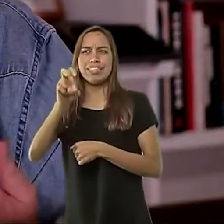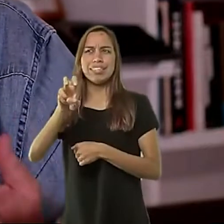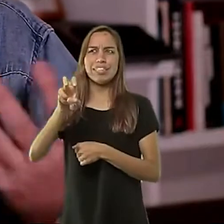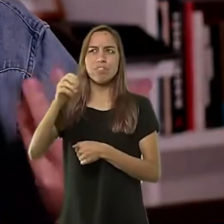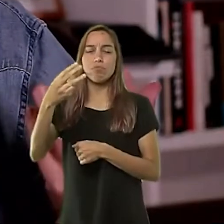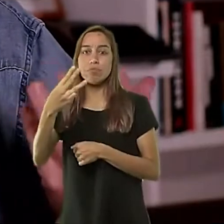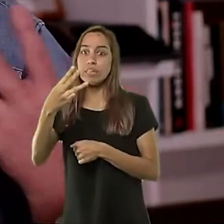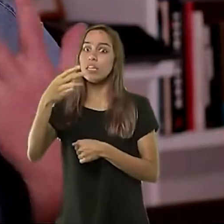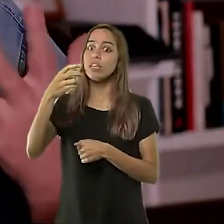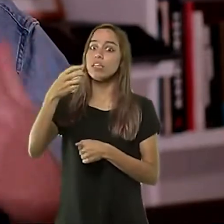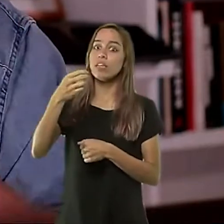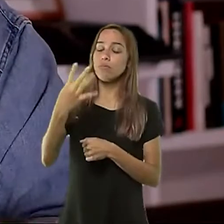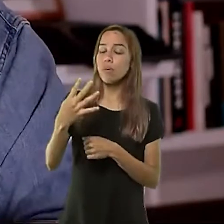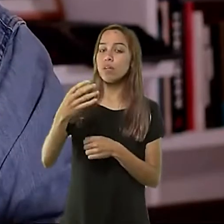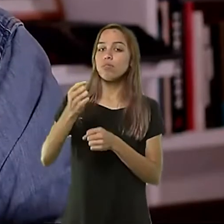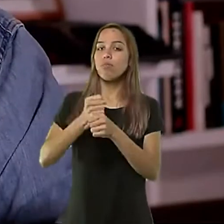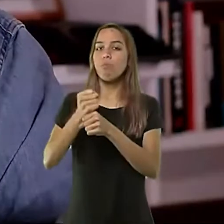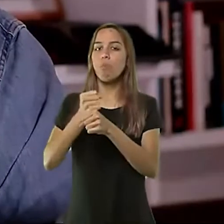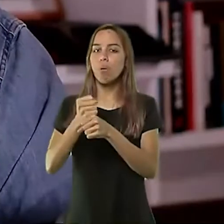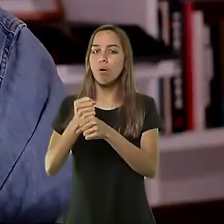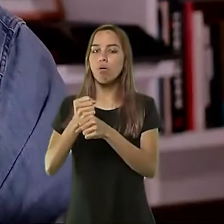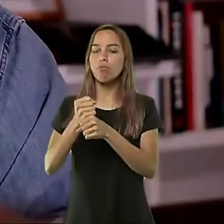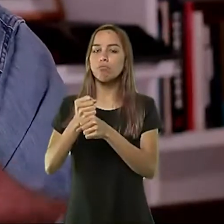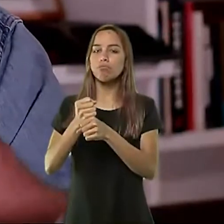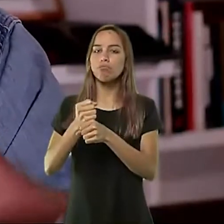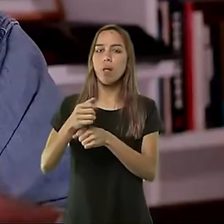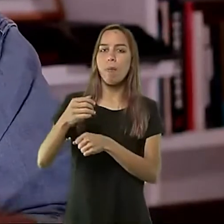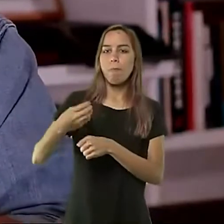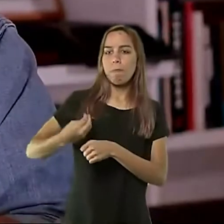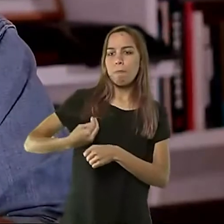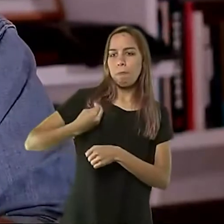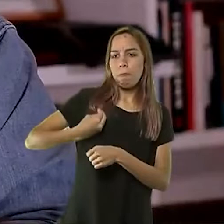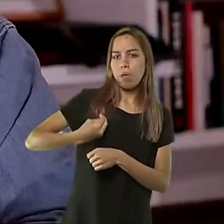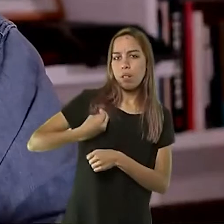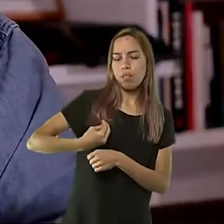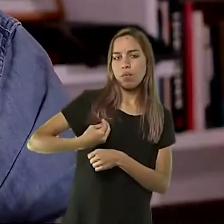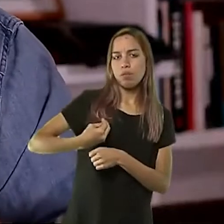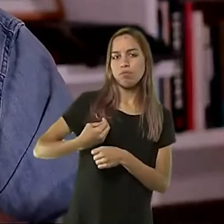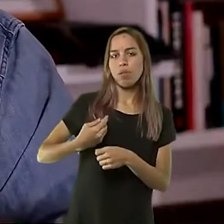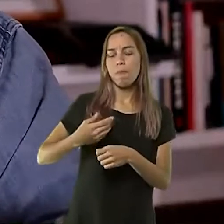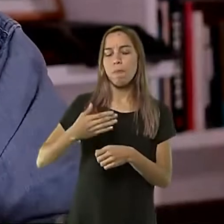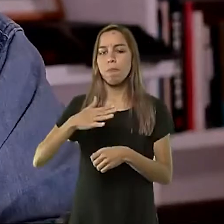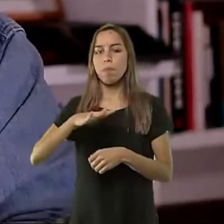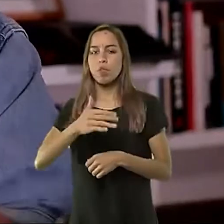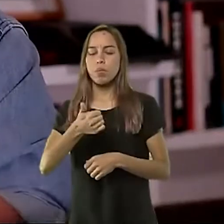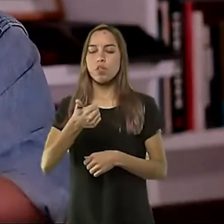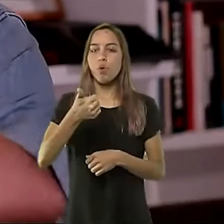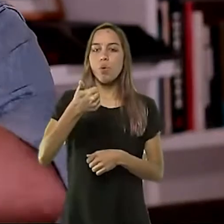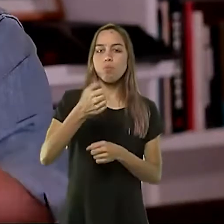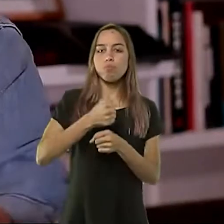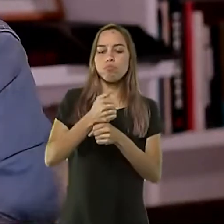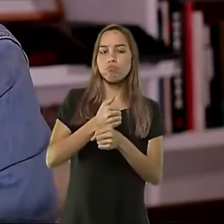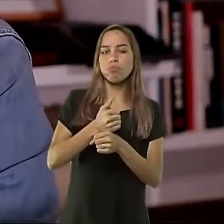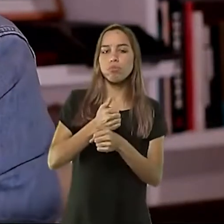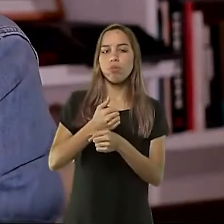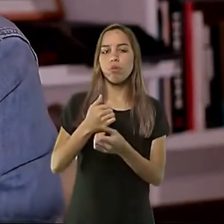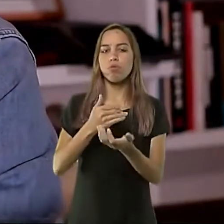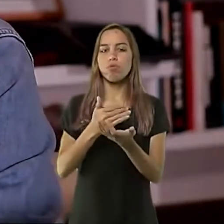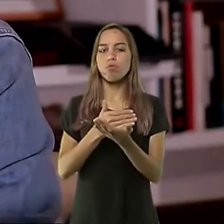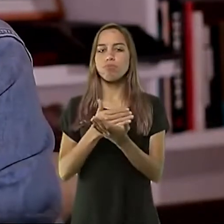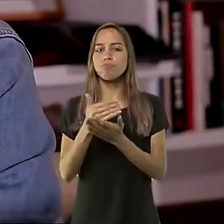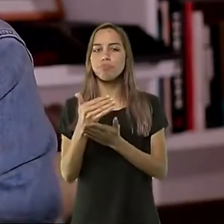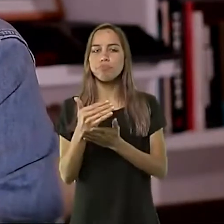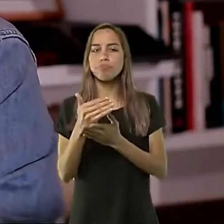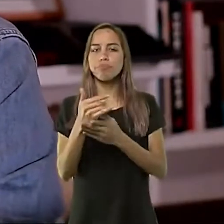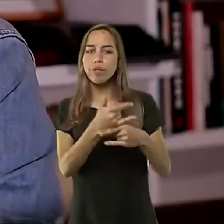34 anos no mundo presencial e há um ano e pouco, mais ou menos, nesse mundo,